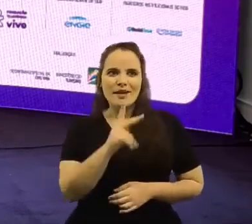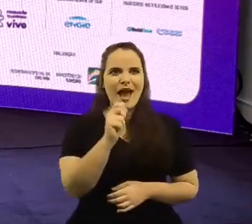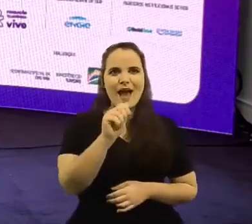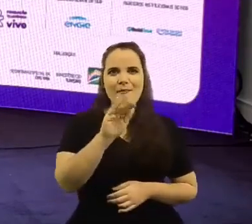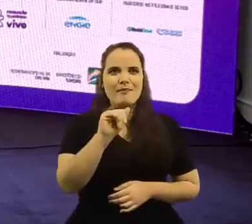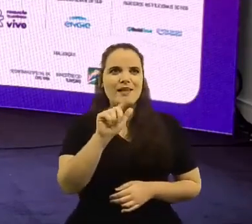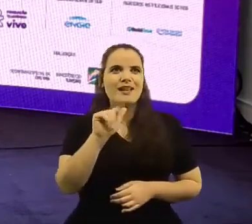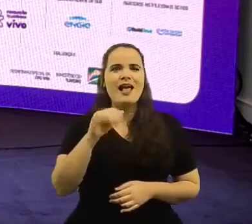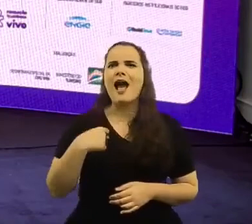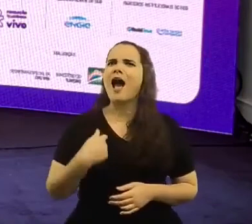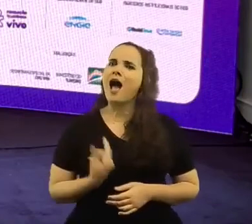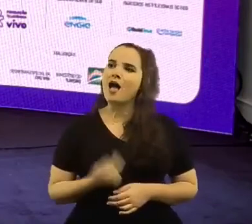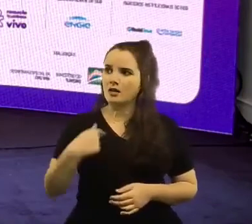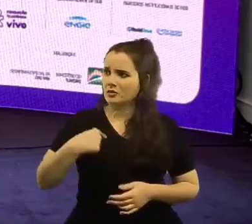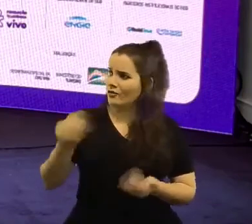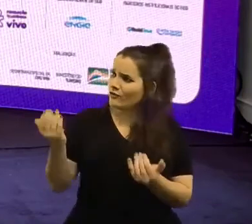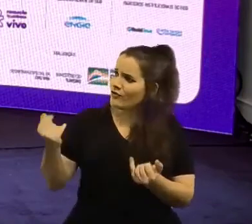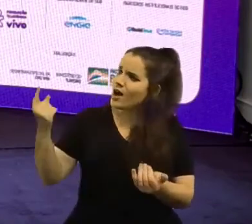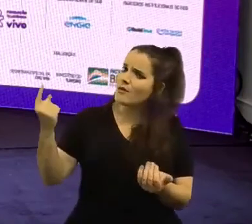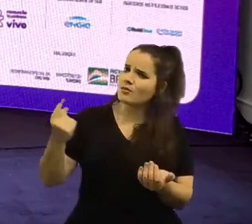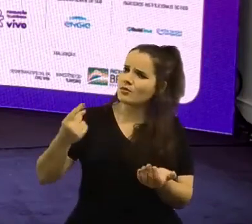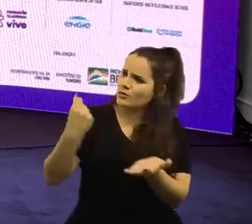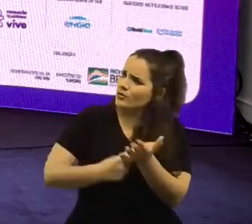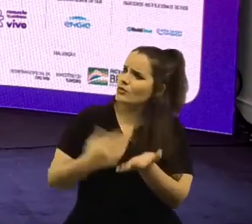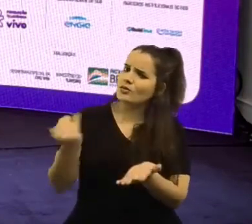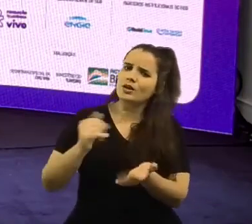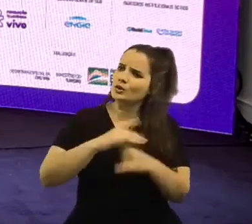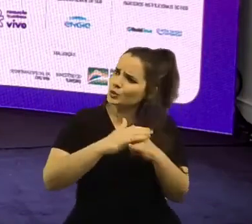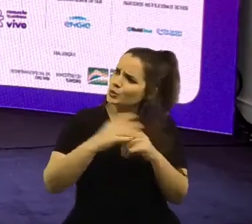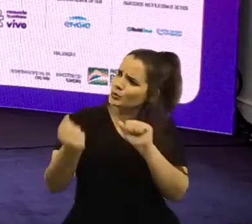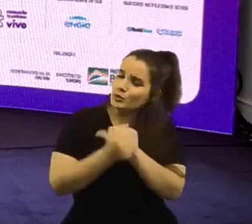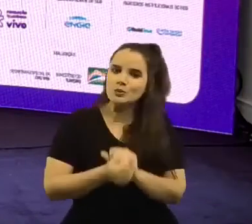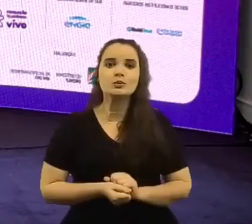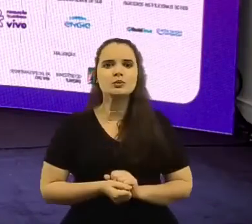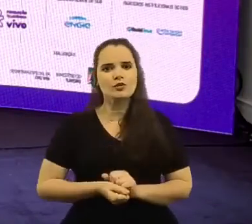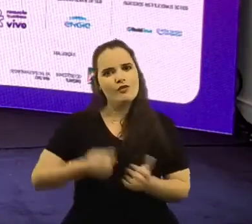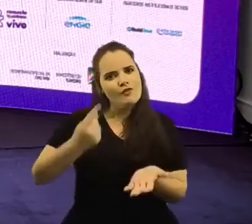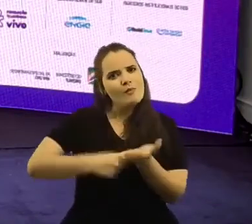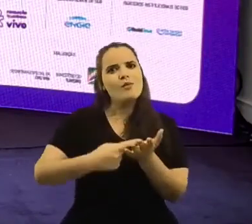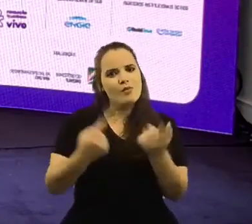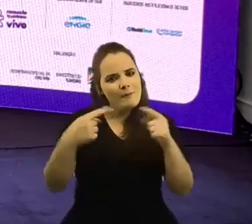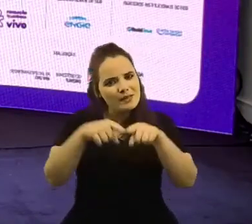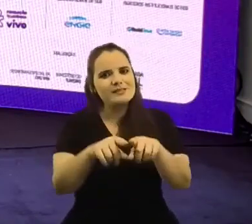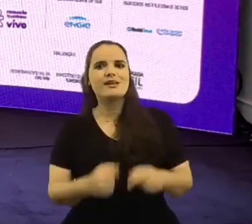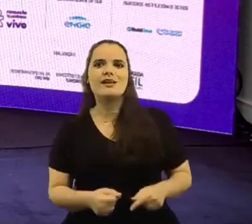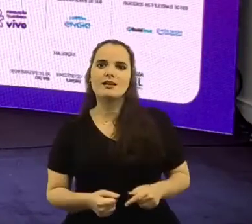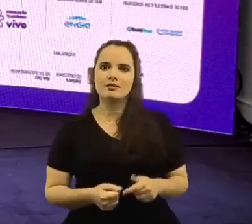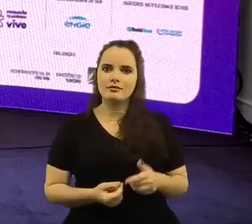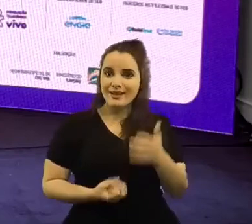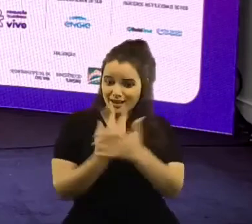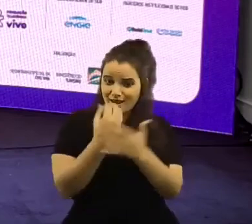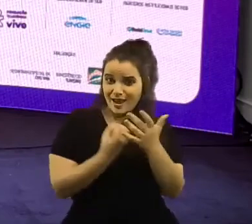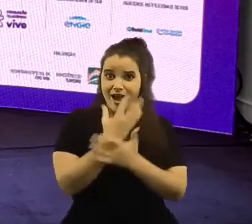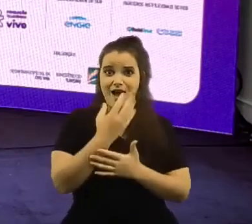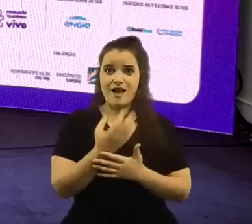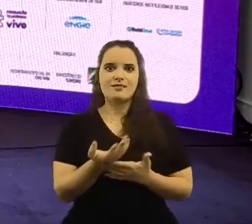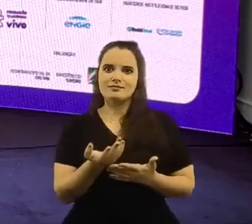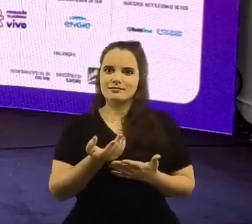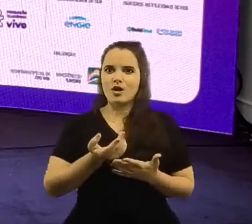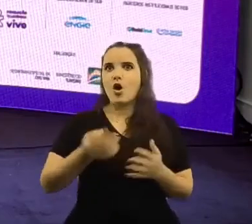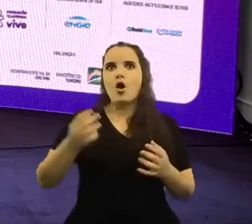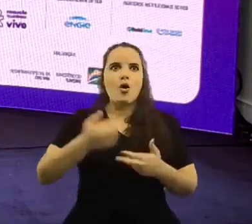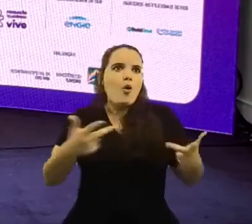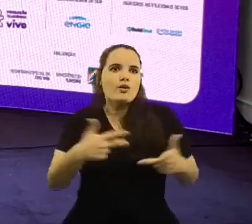Vamos transformar isso simples, vamos construir essa série com coisas bem do cotidiano, vocês vão adorar, tenho